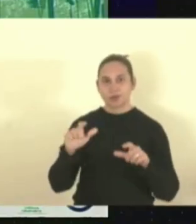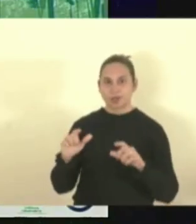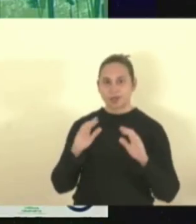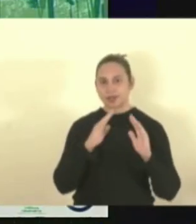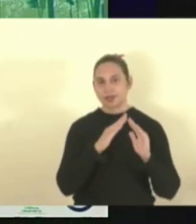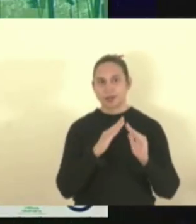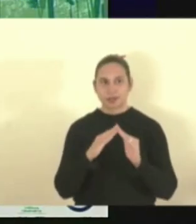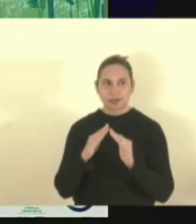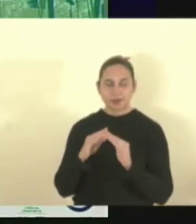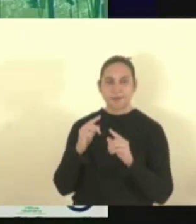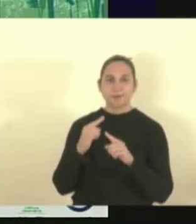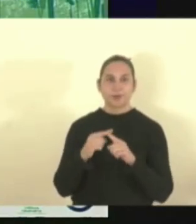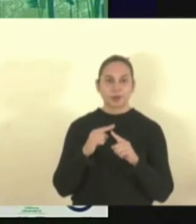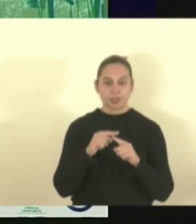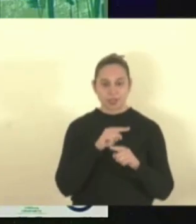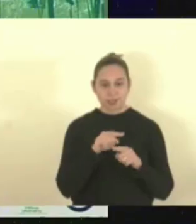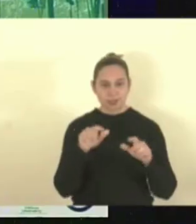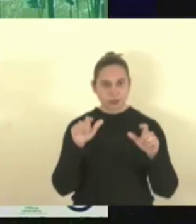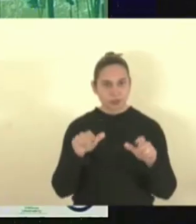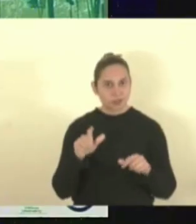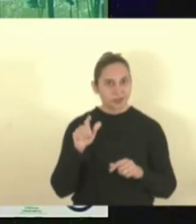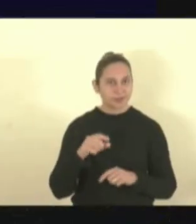muito importantes para o bem-estar humano.